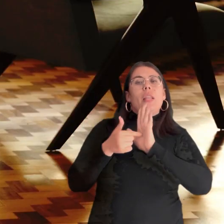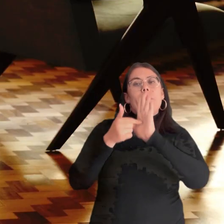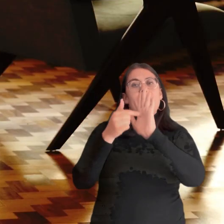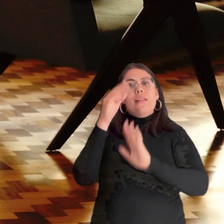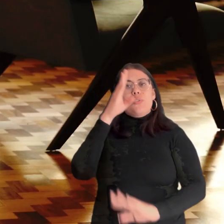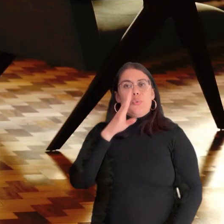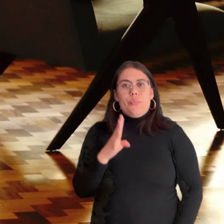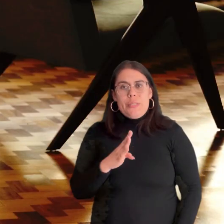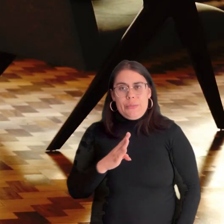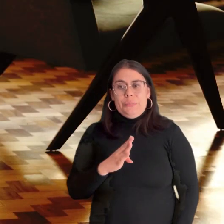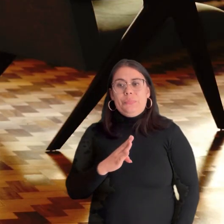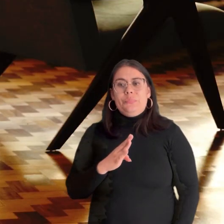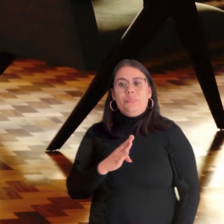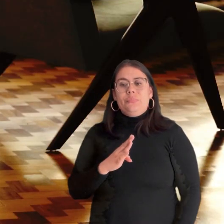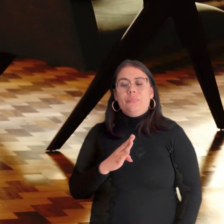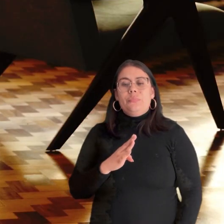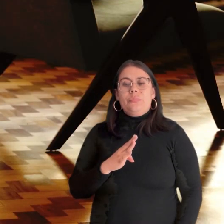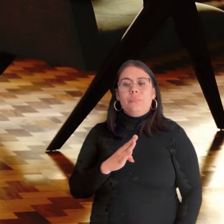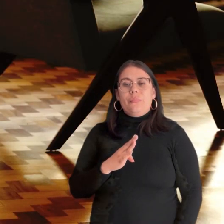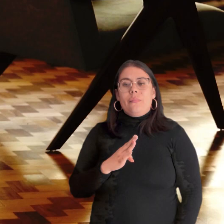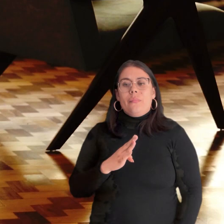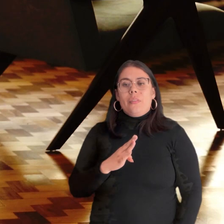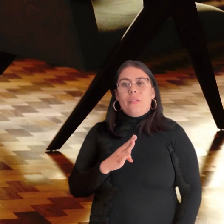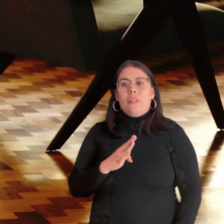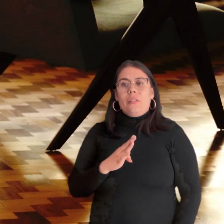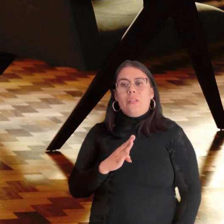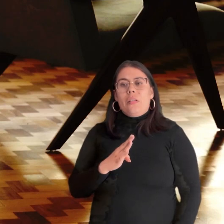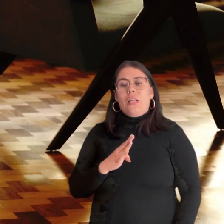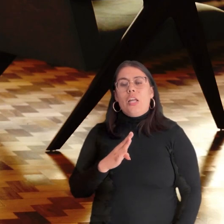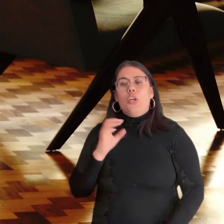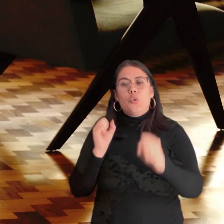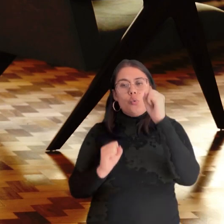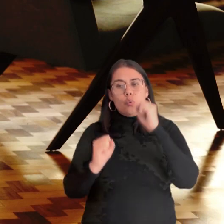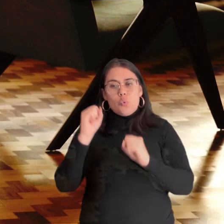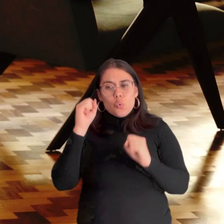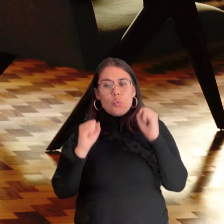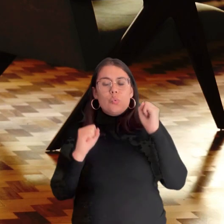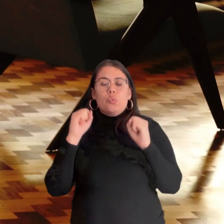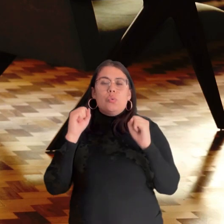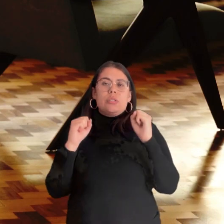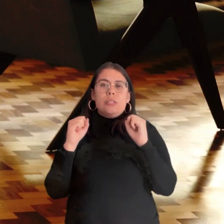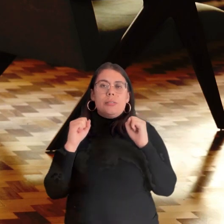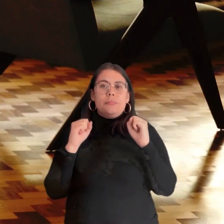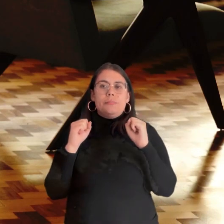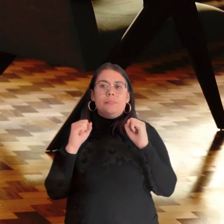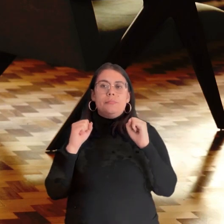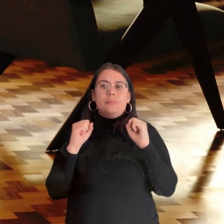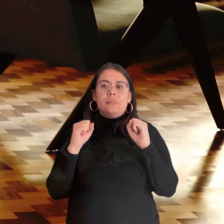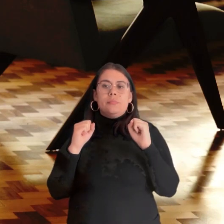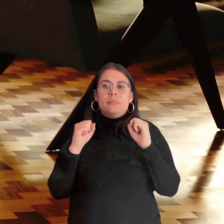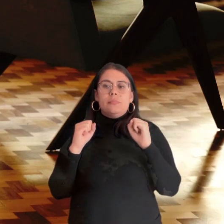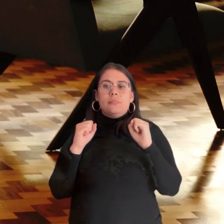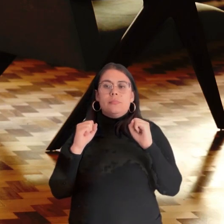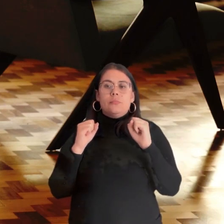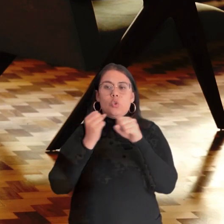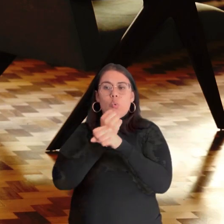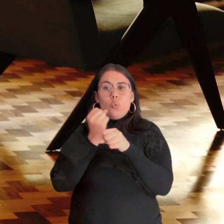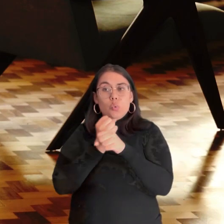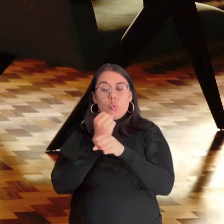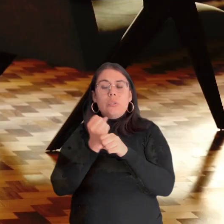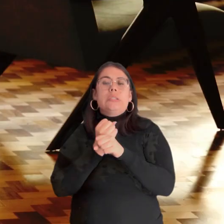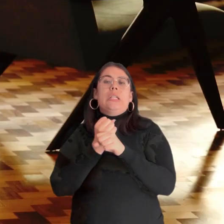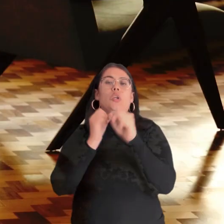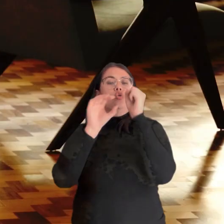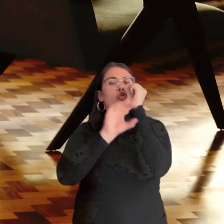A indústria, não só a indústria de construção civil, a indústria automobilística estava